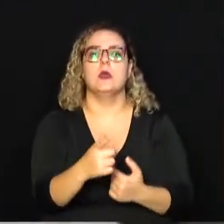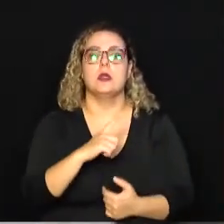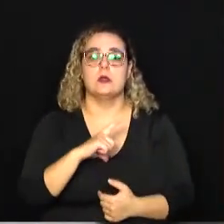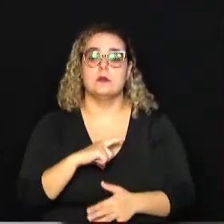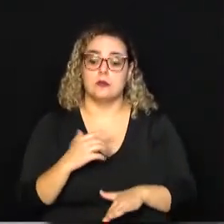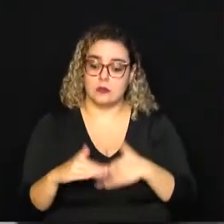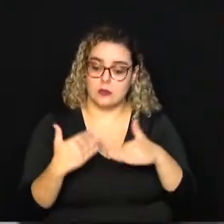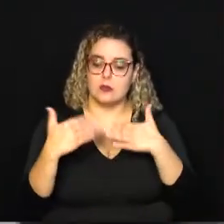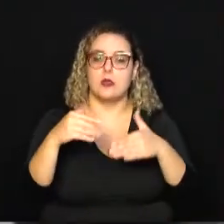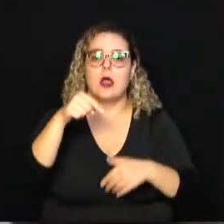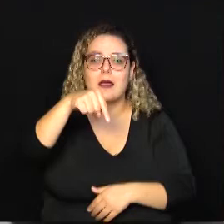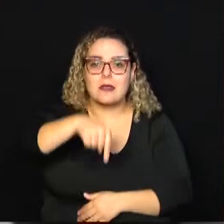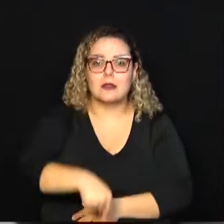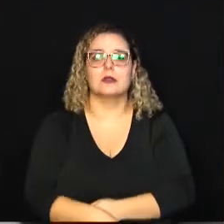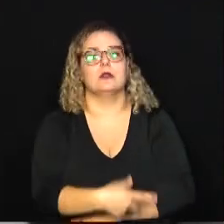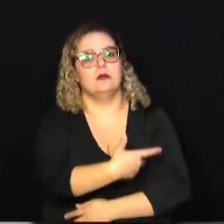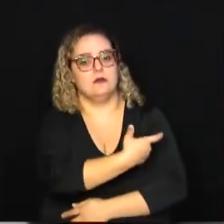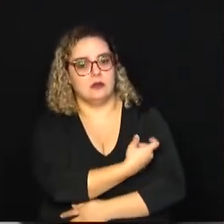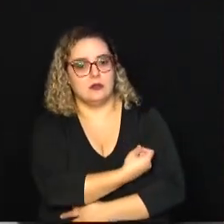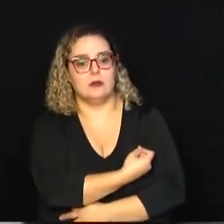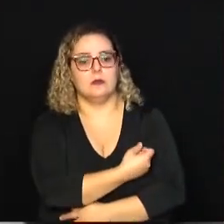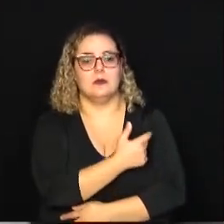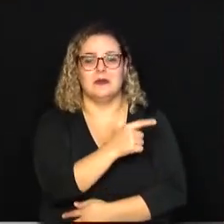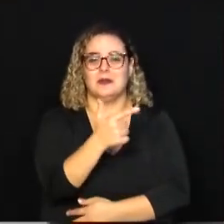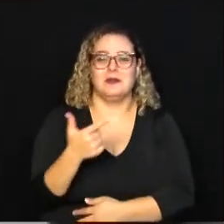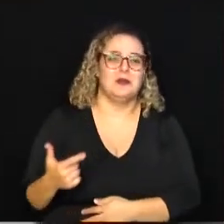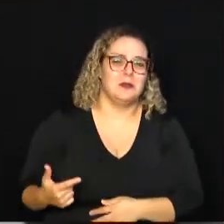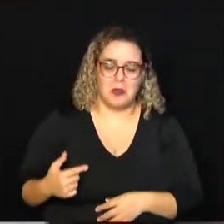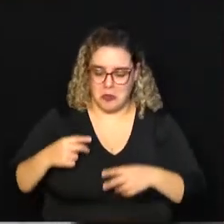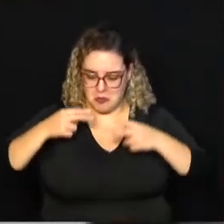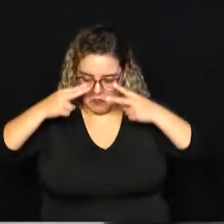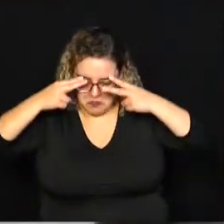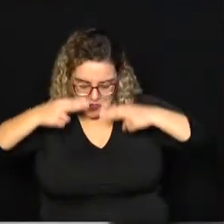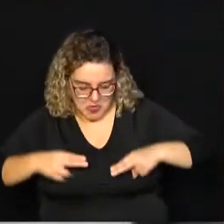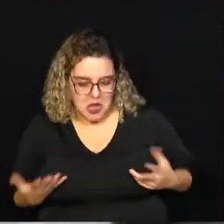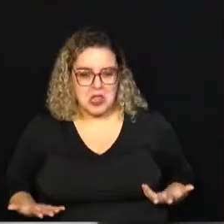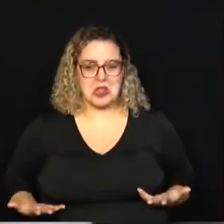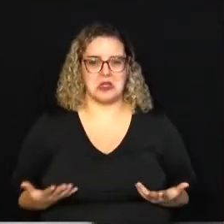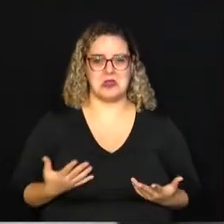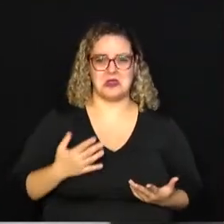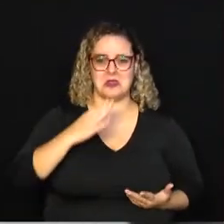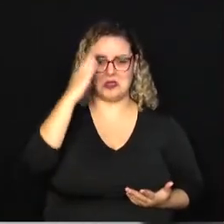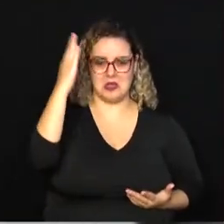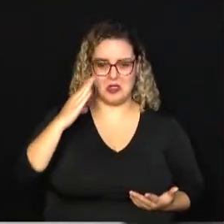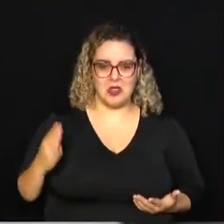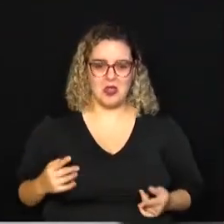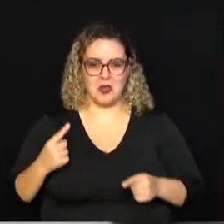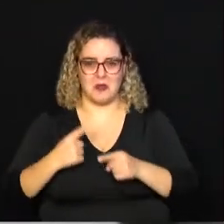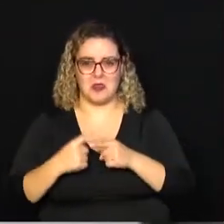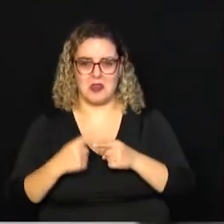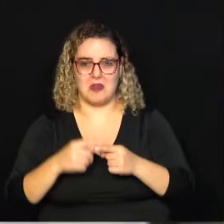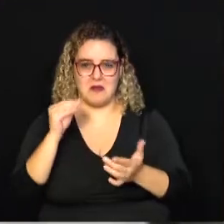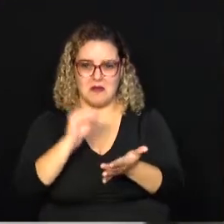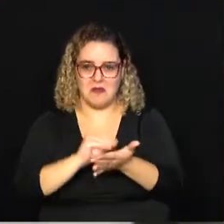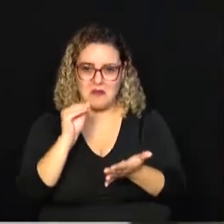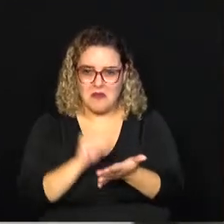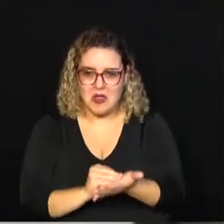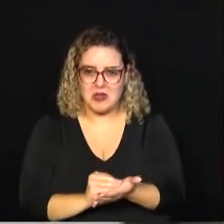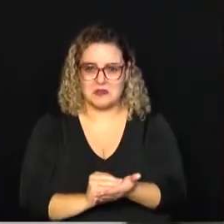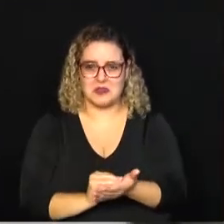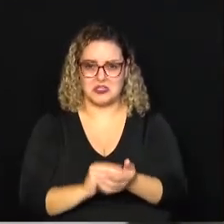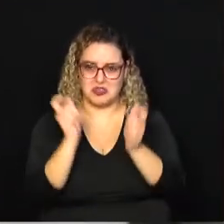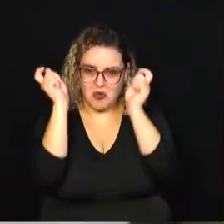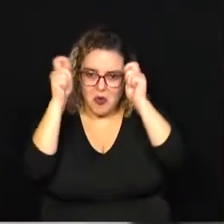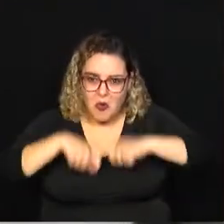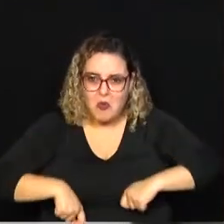nacional, para a gente não ter que passar de novo pelo vexame, pela humilhação que o povo brasileiro se submeteu por causa da incompetência do Jair Bolsonaro e do